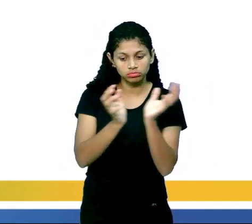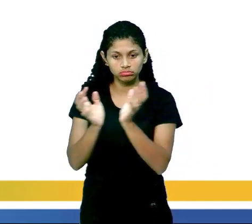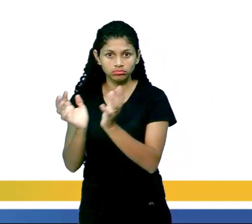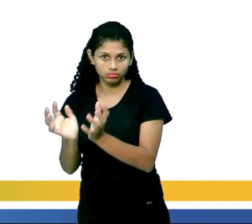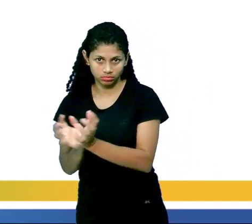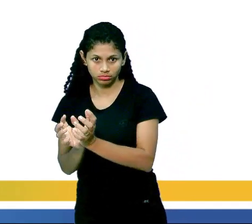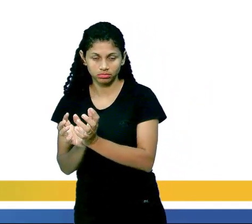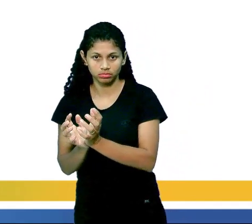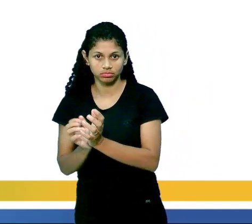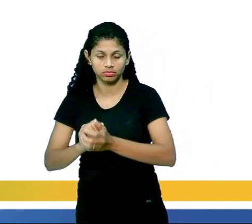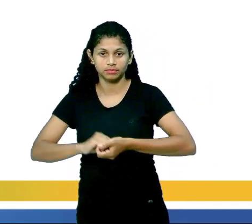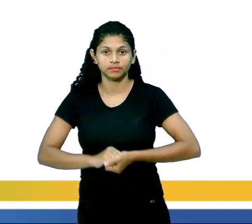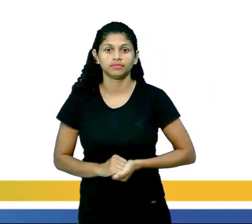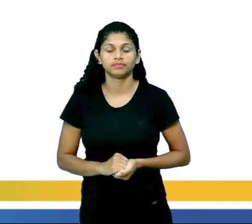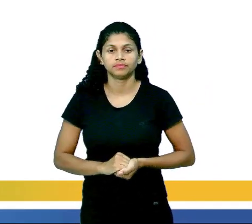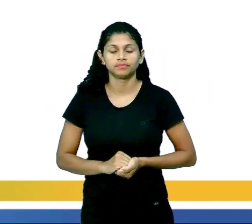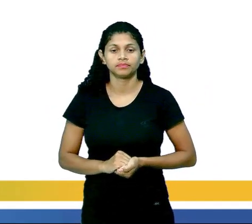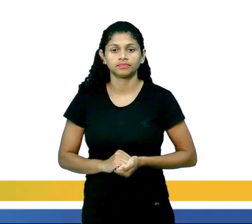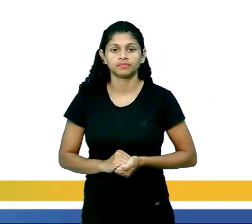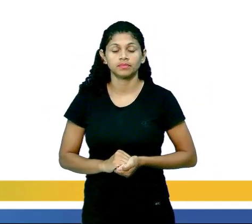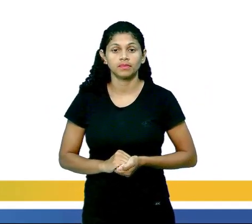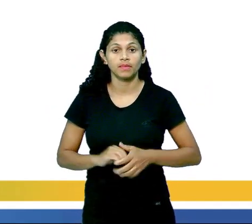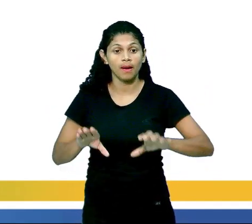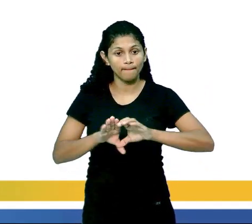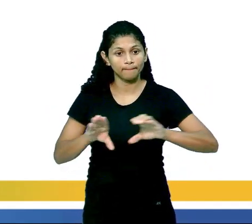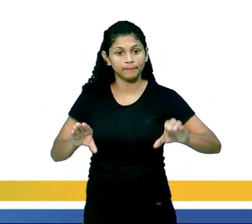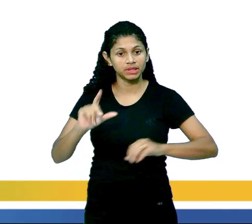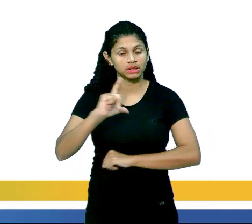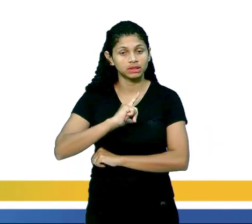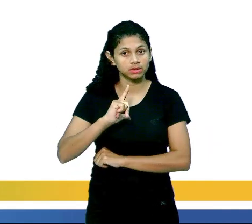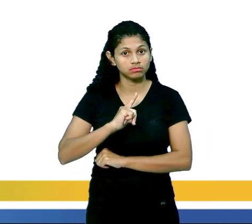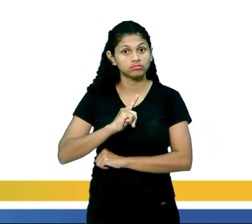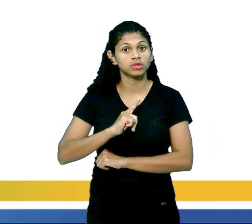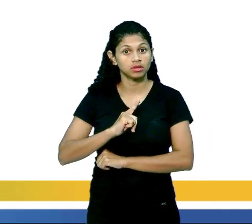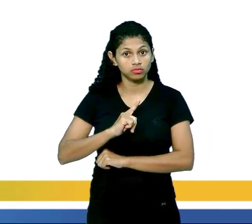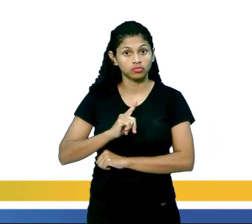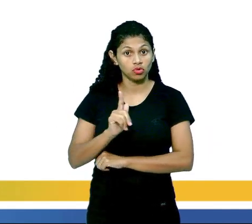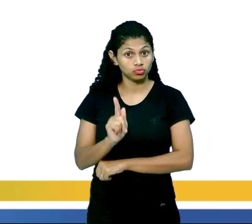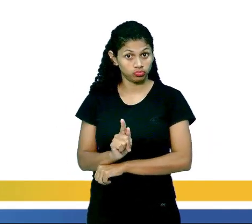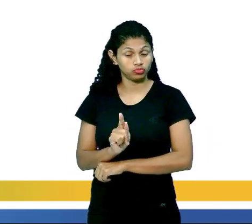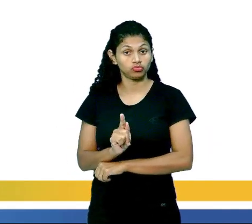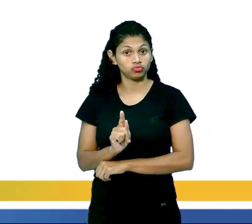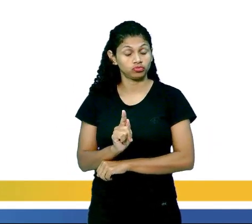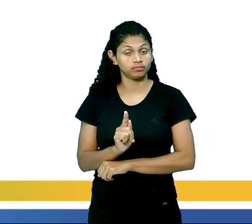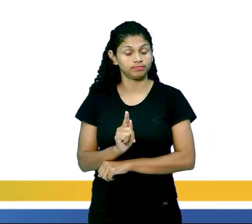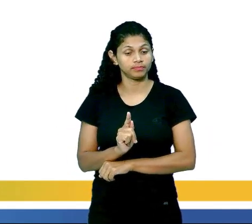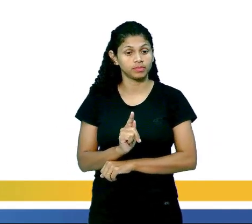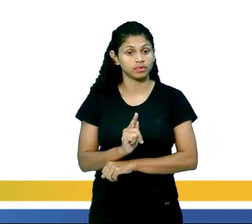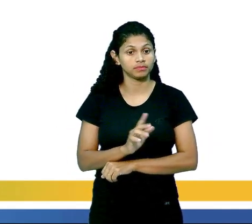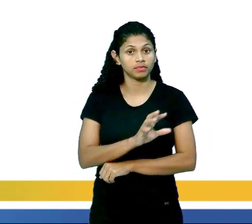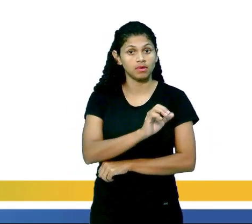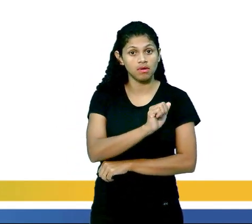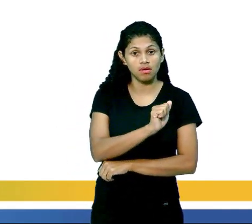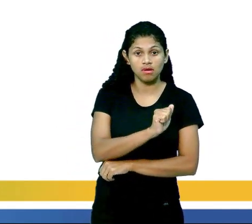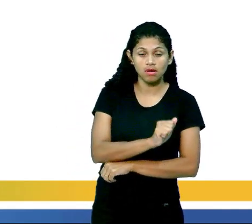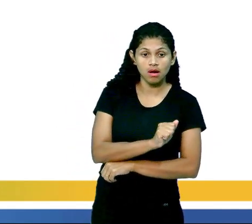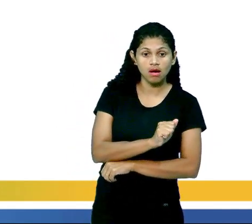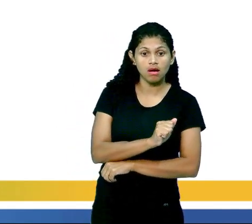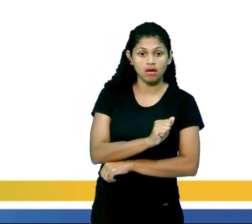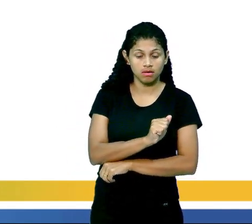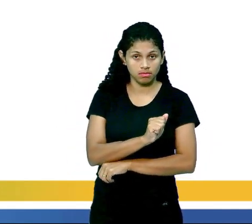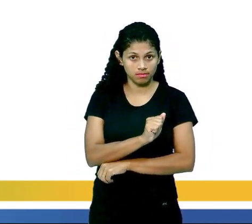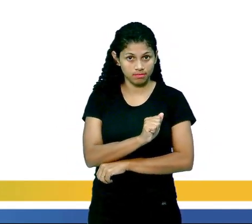conjunto B. A parte de baixo nós temos mais dois conjuntos, tá? A função de